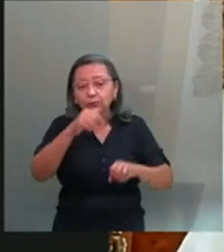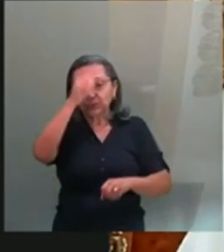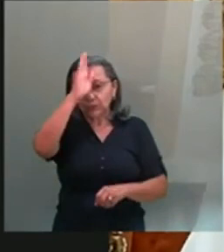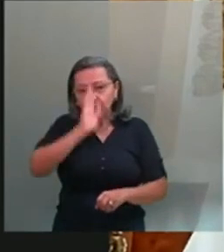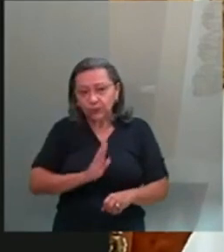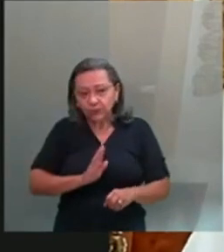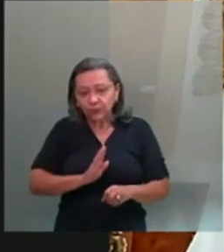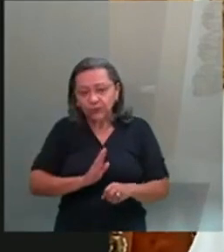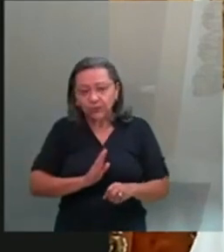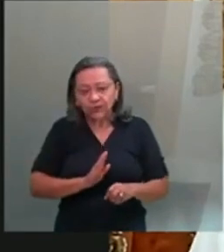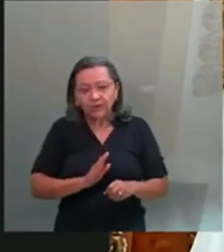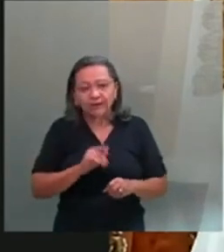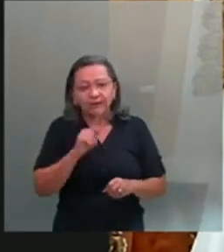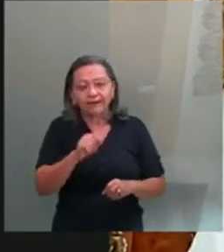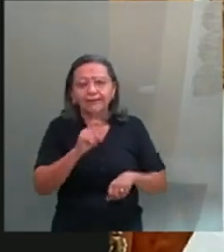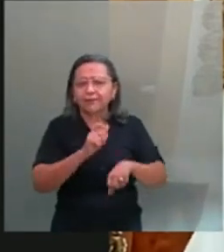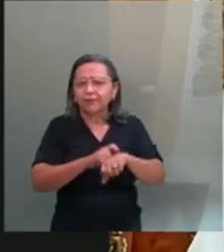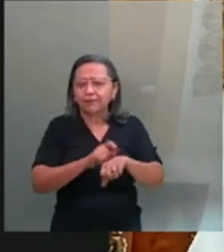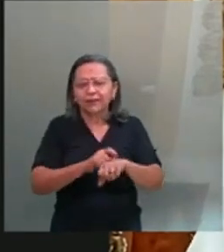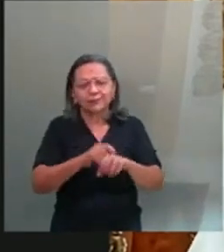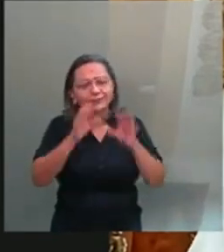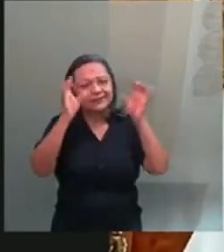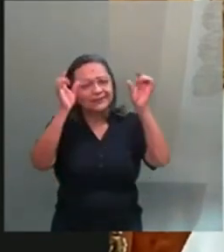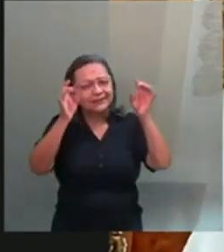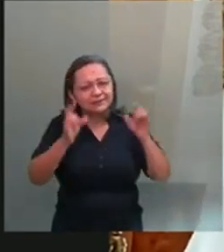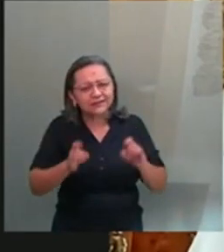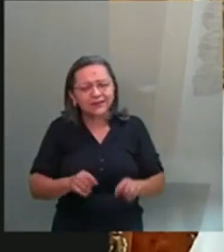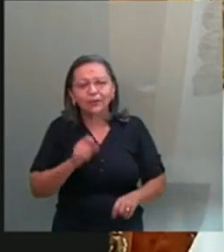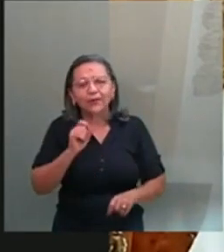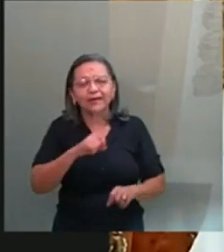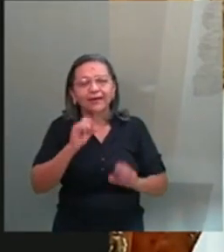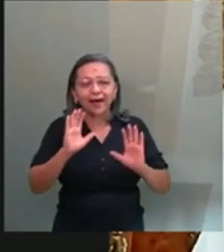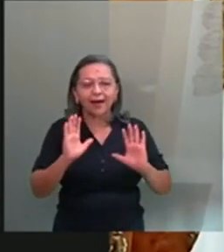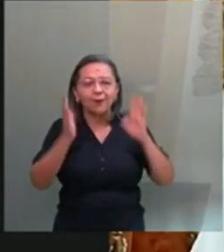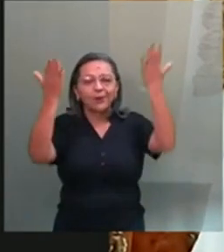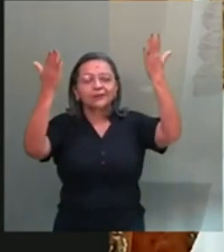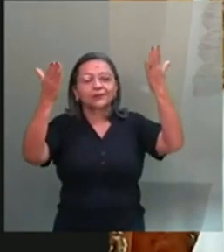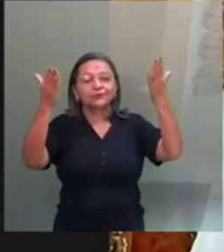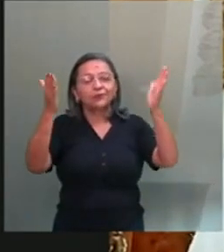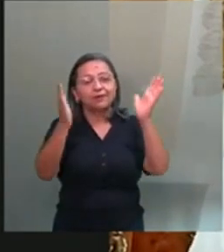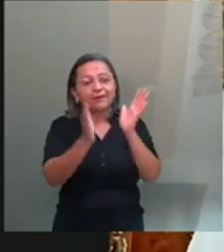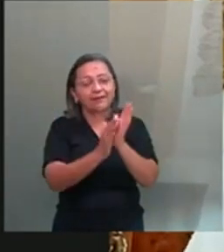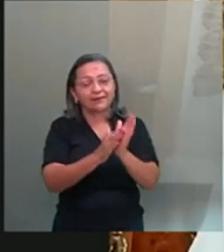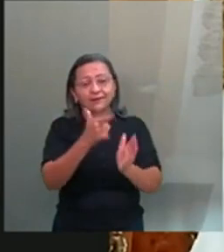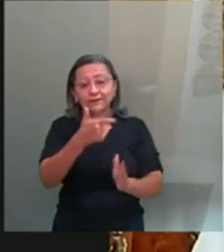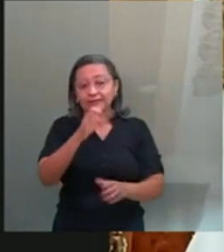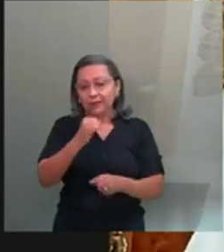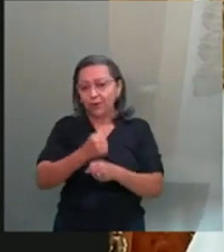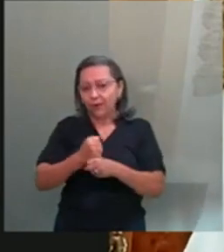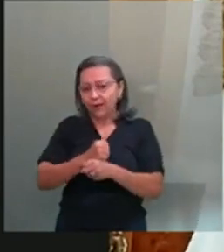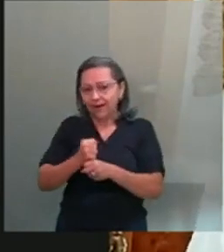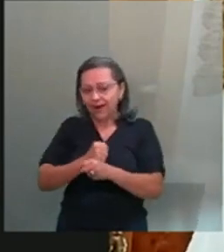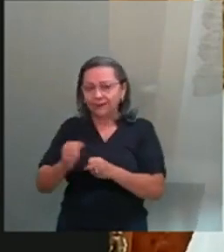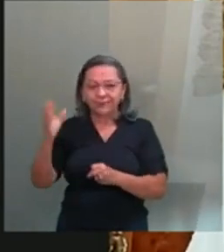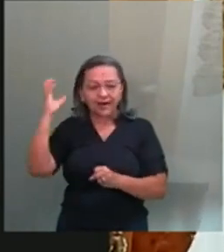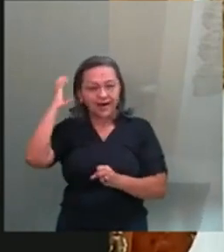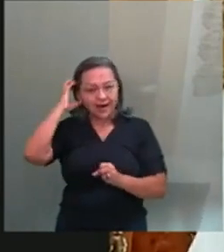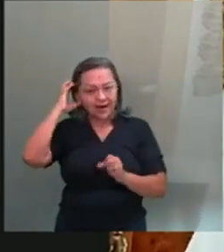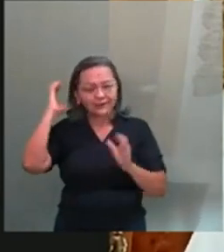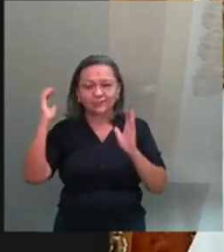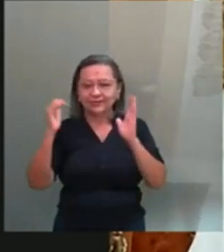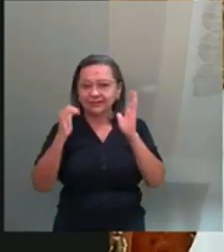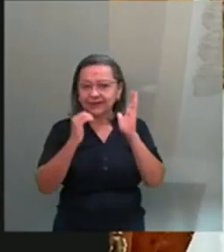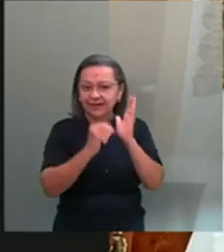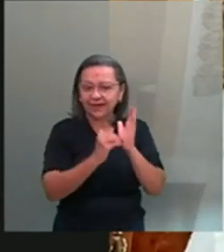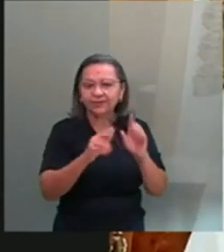brasileiros esse momento especial que é a comemoração do aniversário dos 25 anos da Rádio Senado